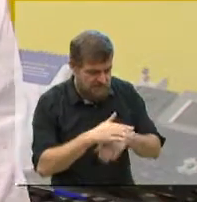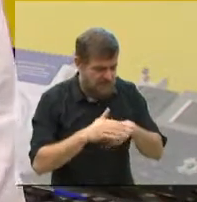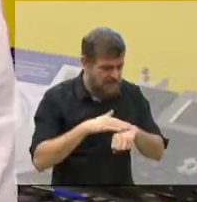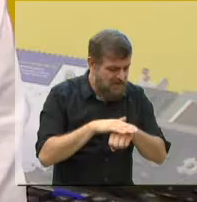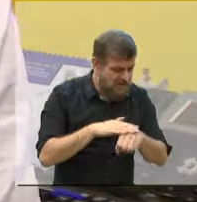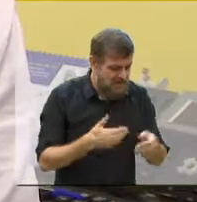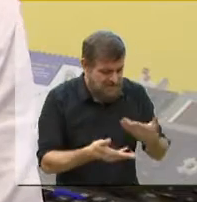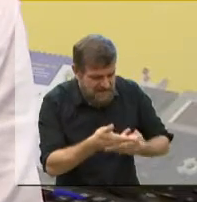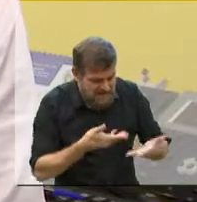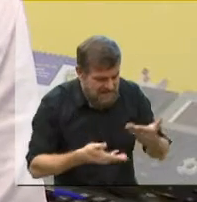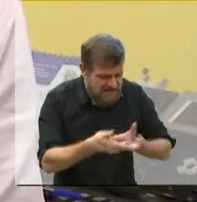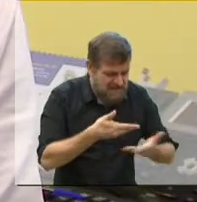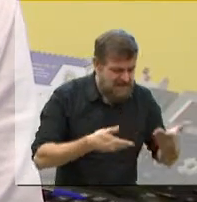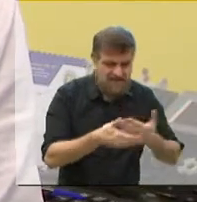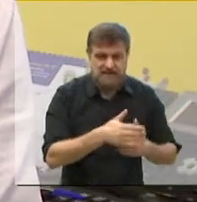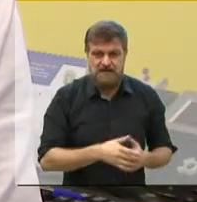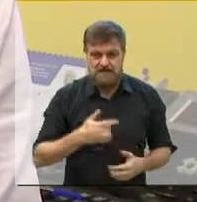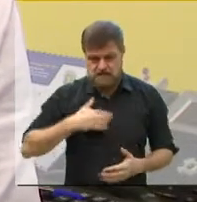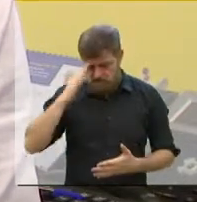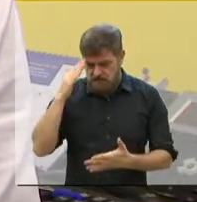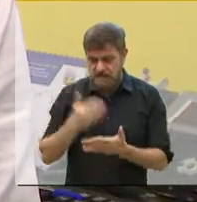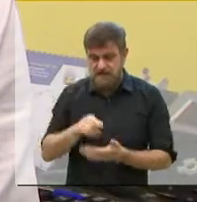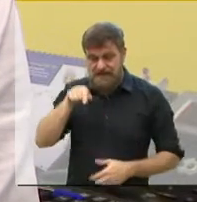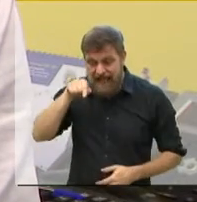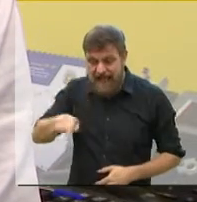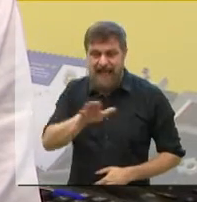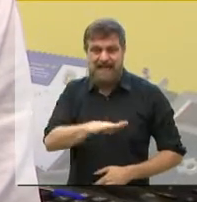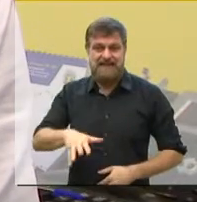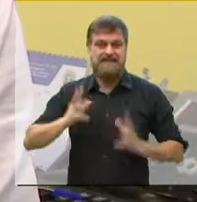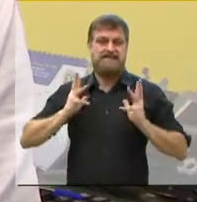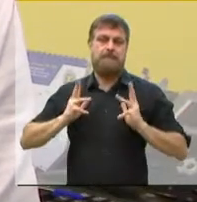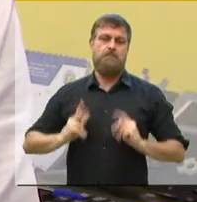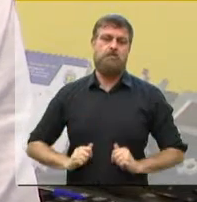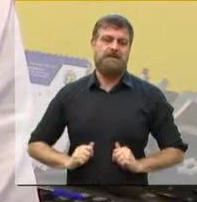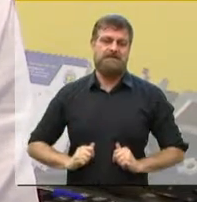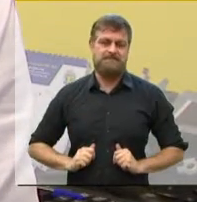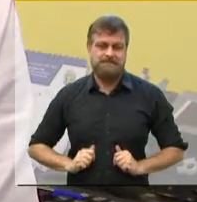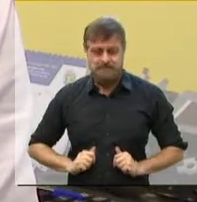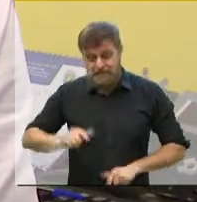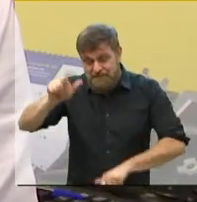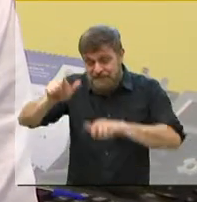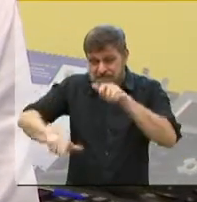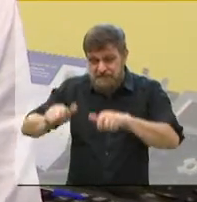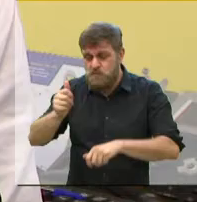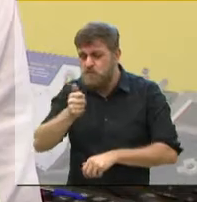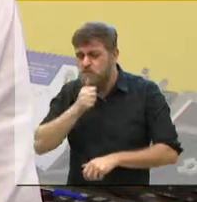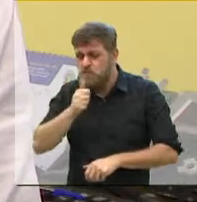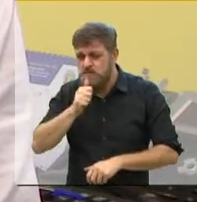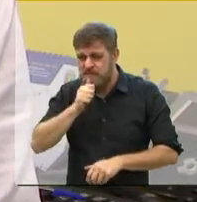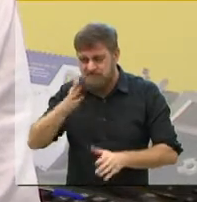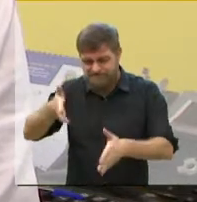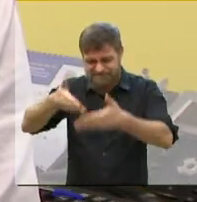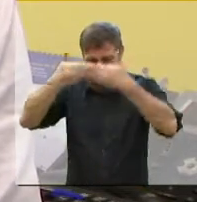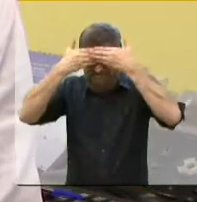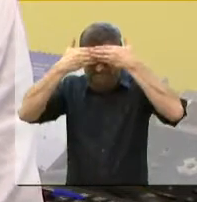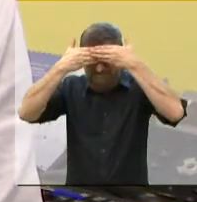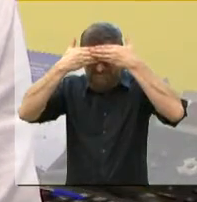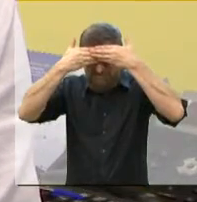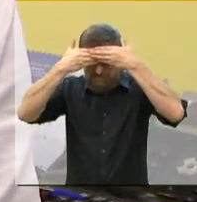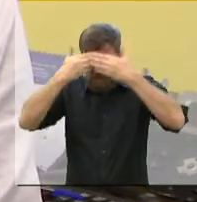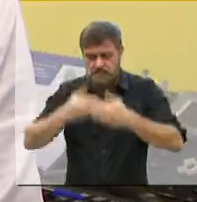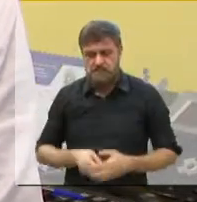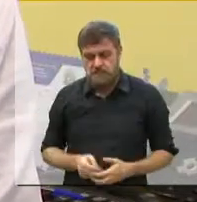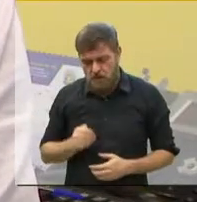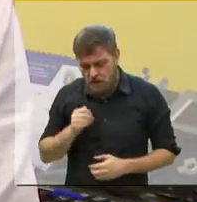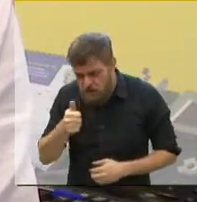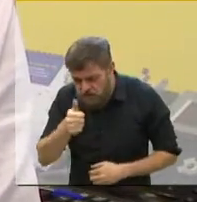se interagir. Então eu acredito muito eu acho que as pessoas ainda faltam muito, mas um pouquinho